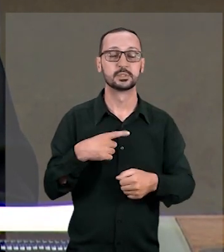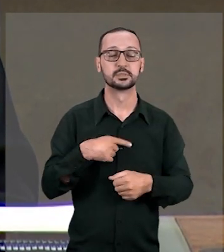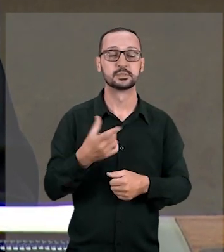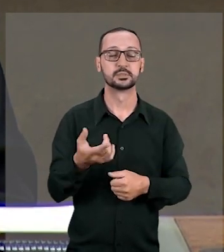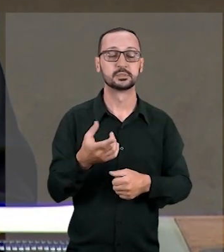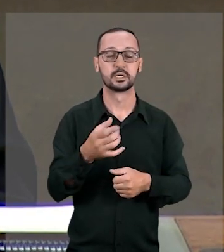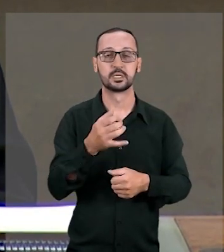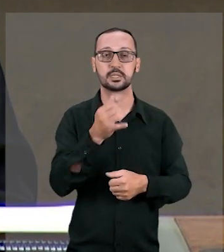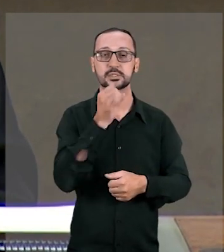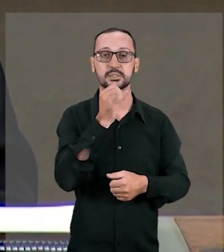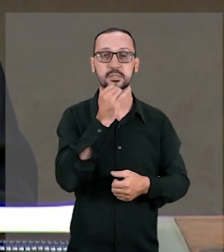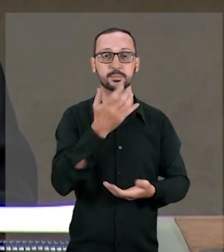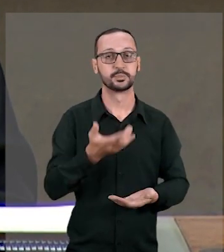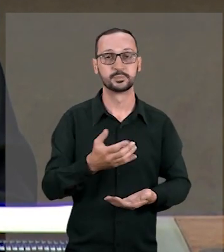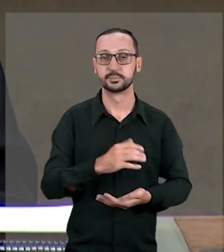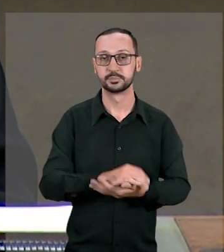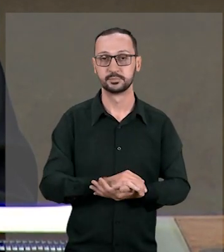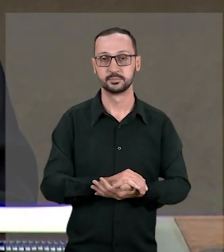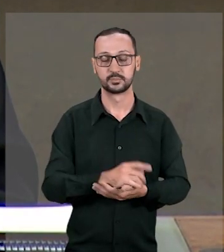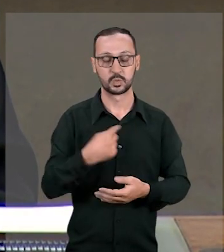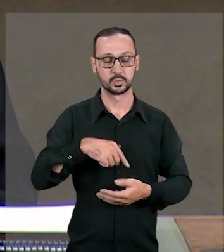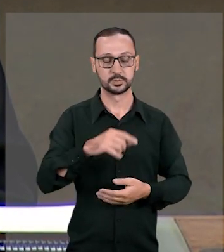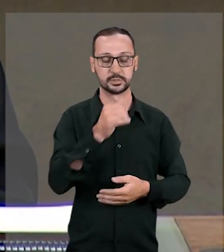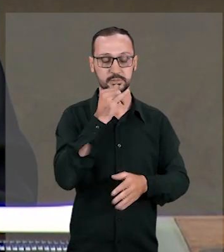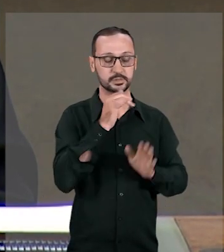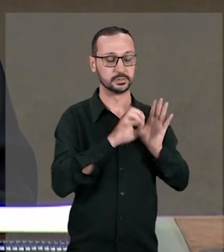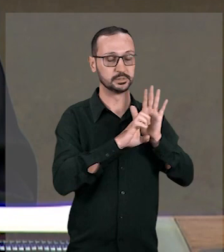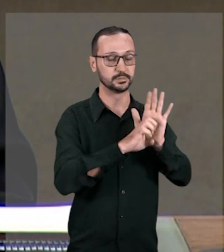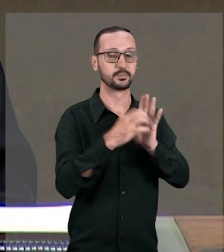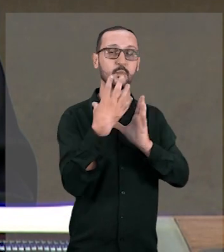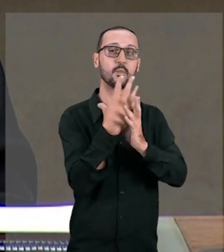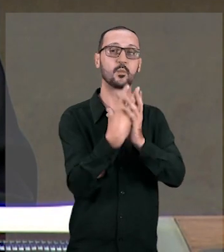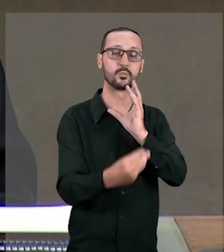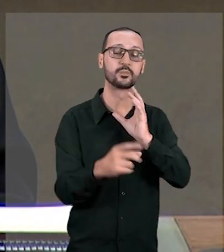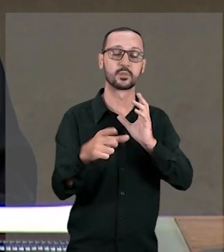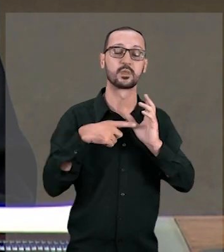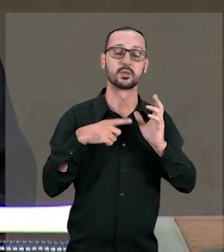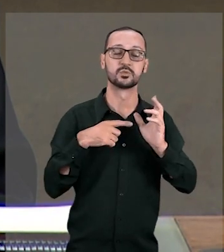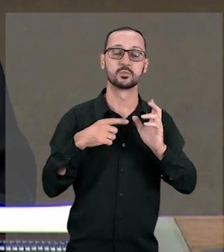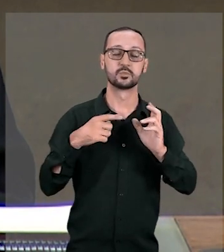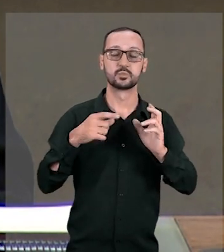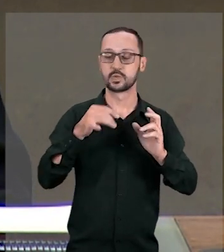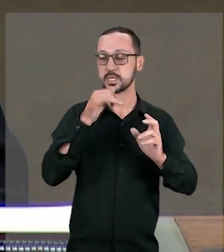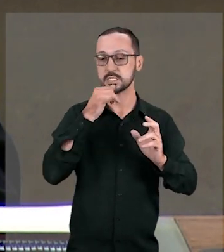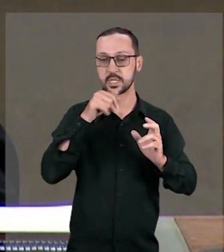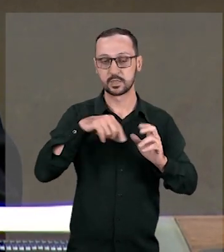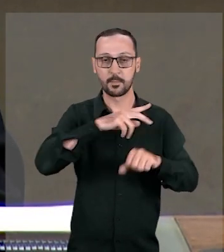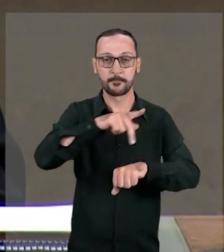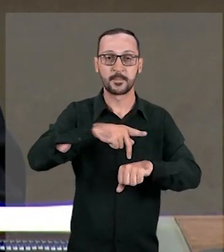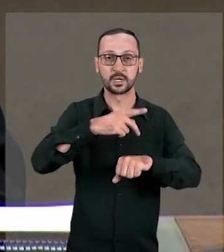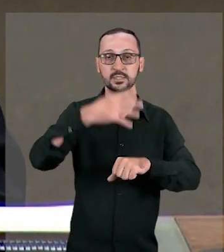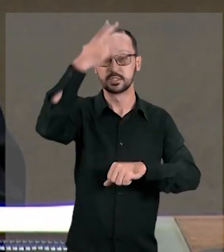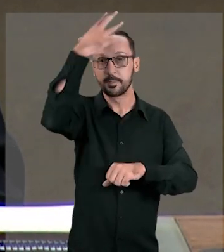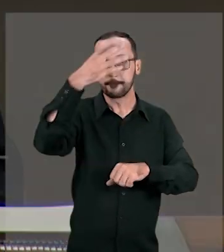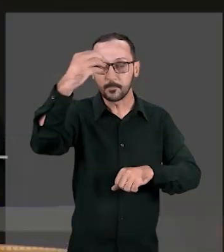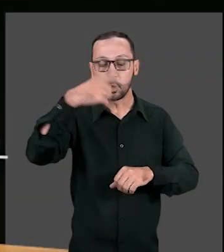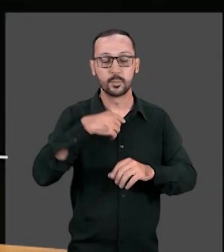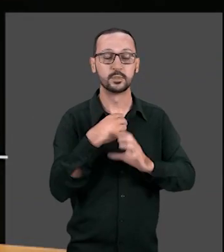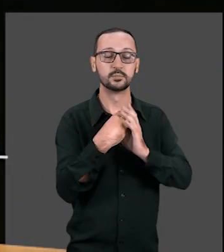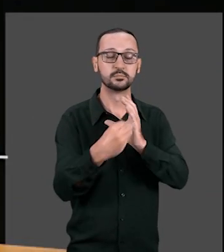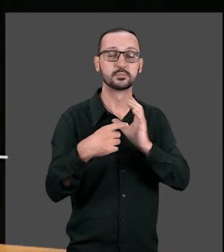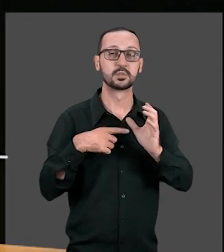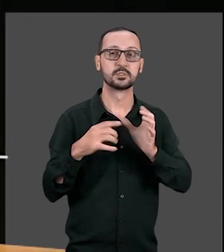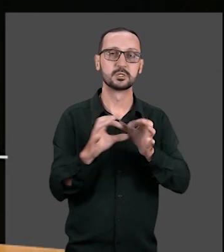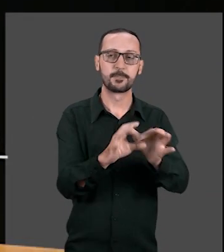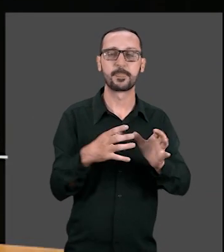exemplo de que somos um país republicano, um país que não faz concessões